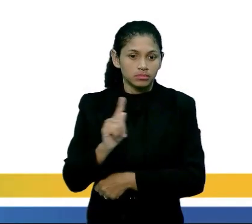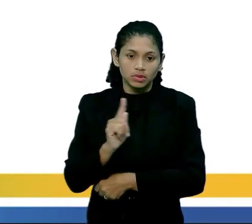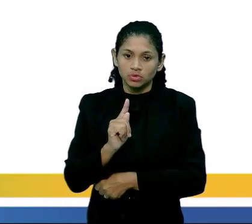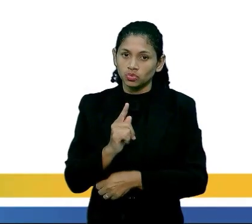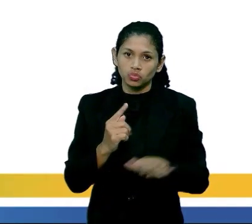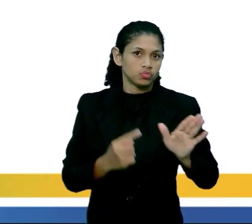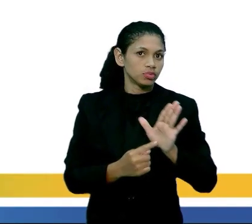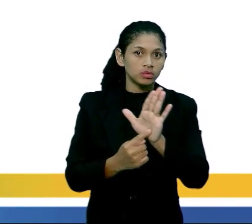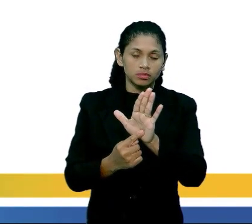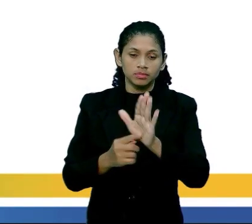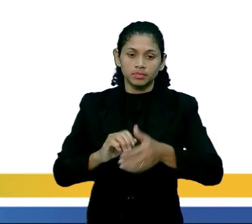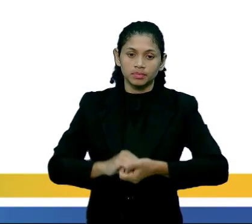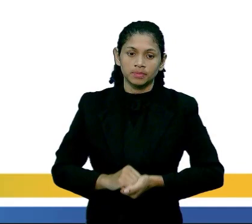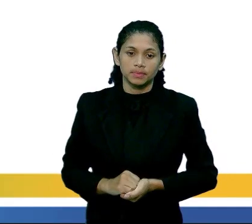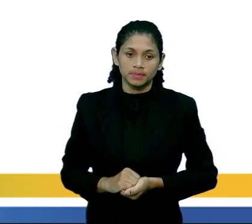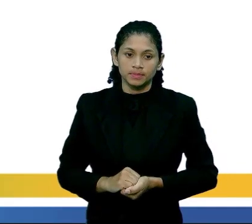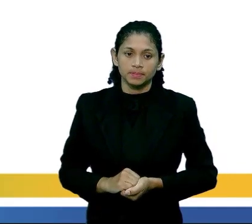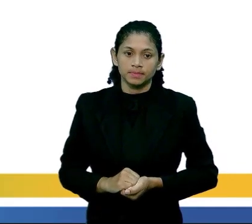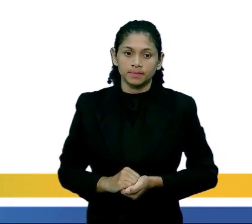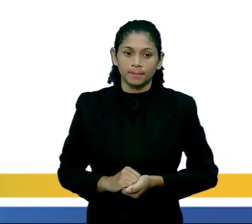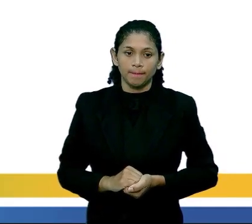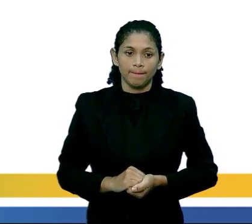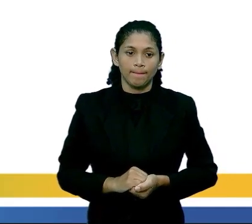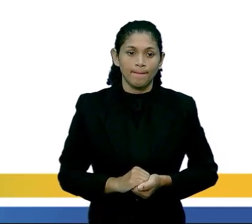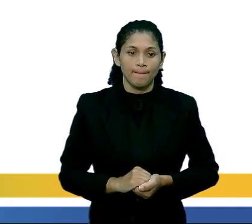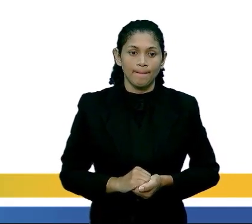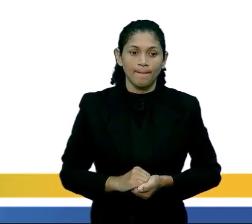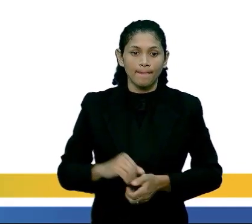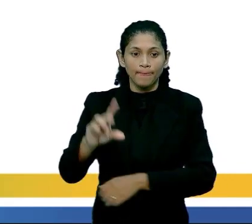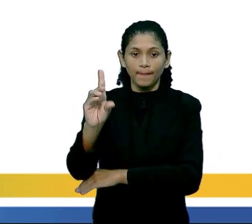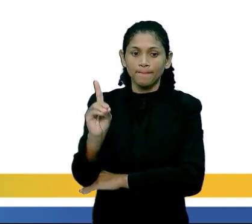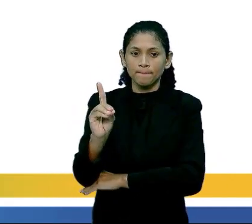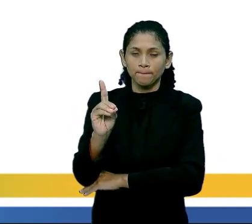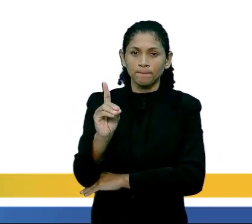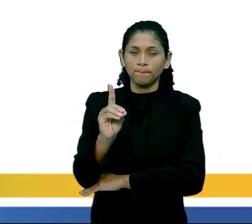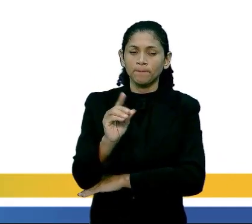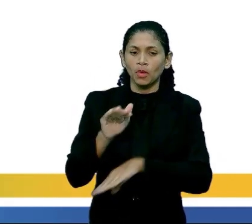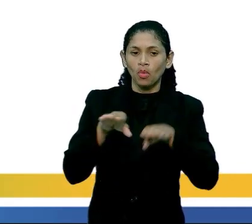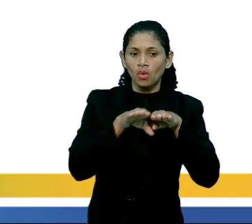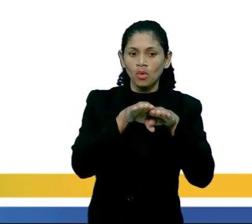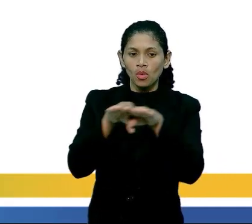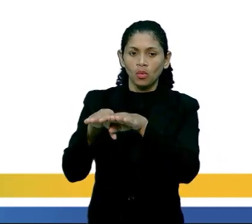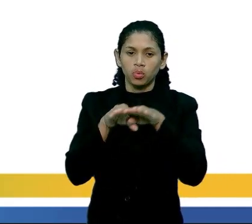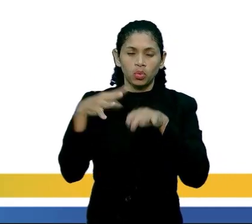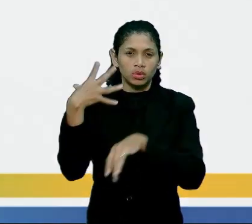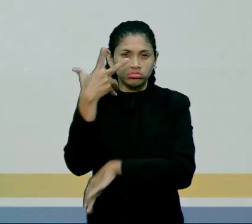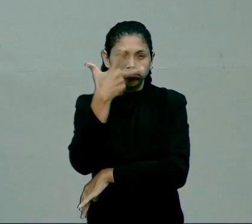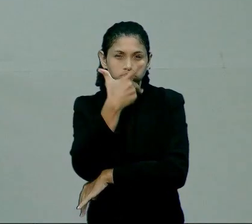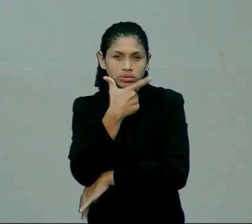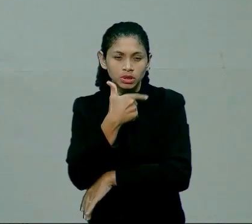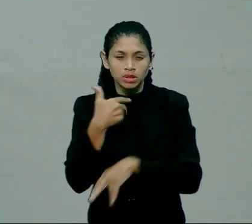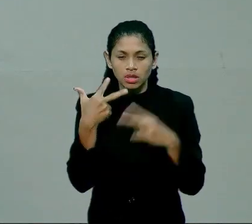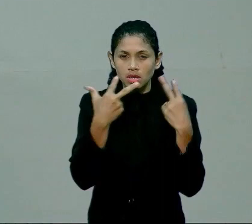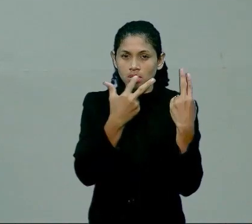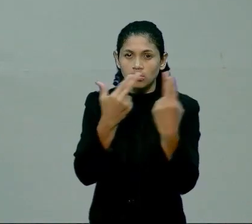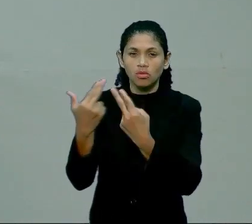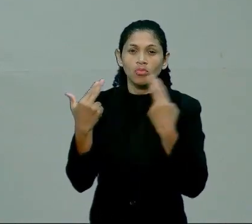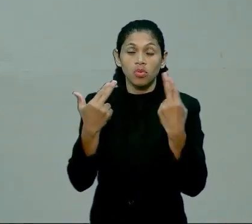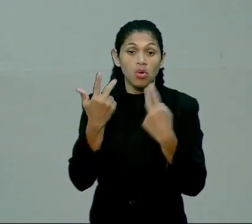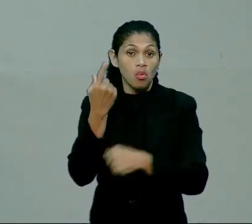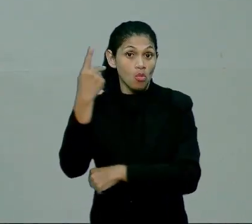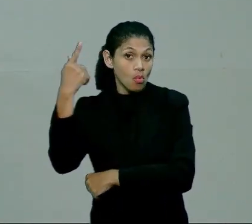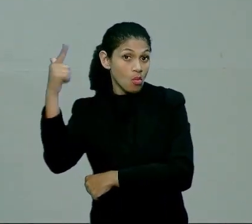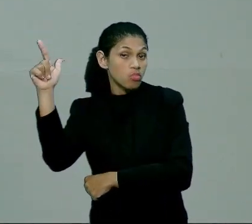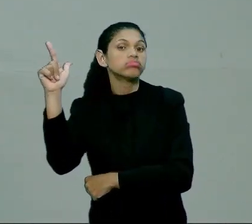tem provavelmente uma falha aqui nessa alternativa também. A alternativa D tem padrão de beleza idêntico aos demais países.